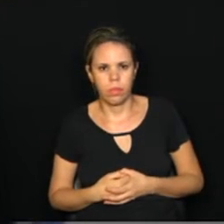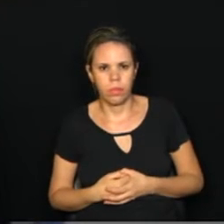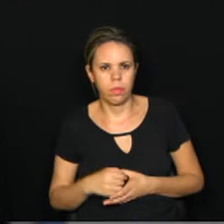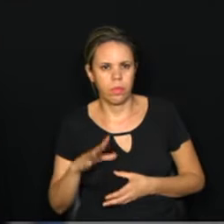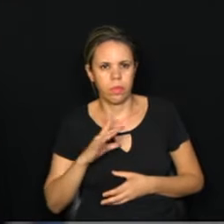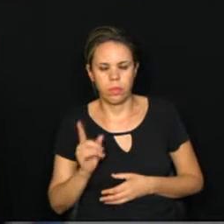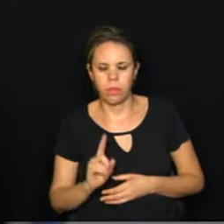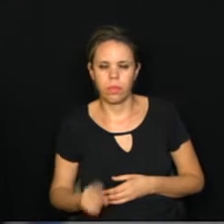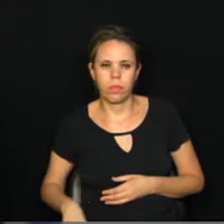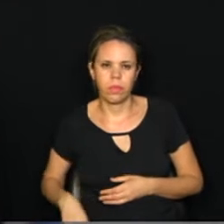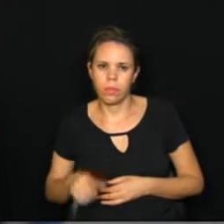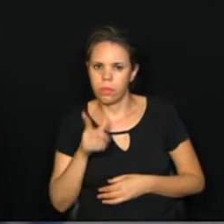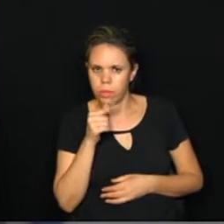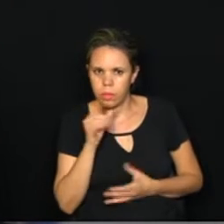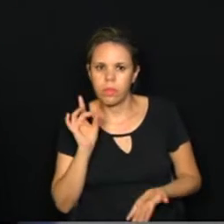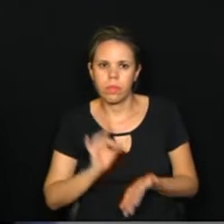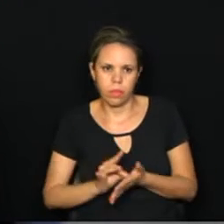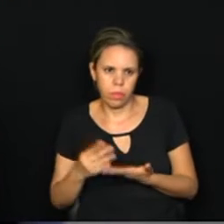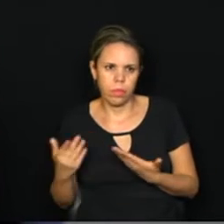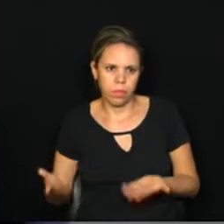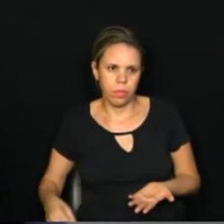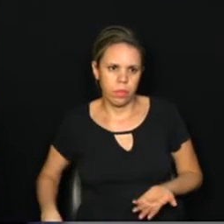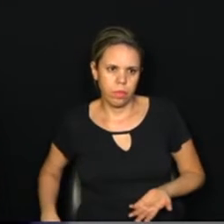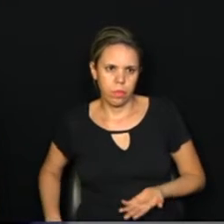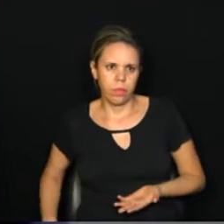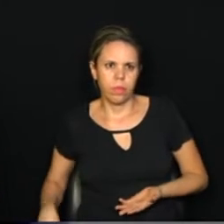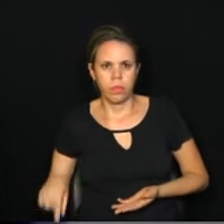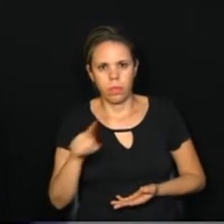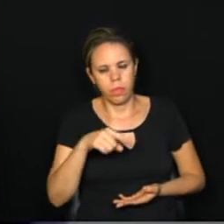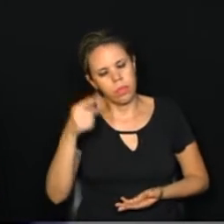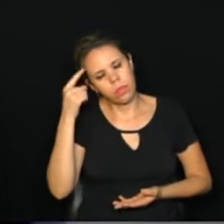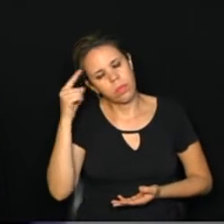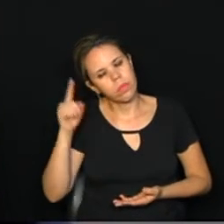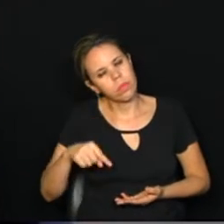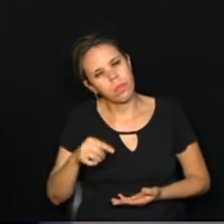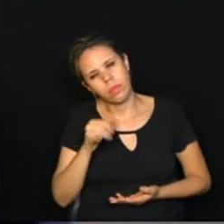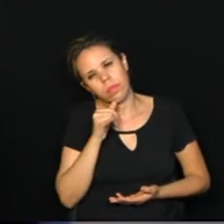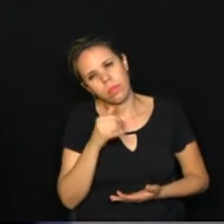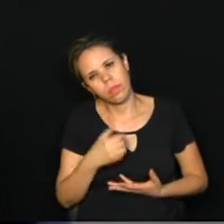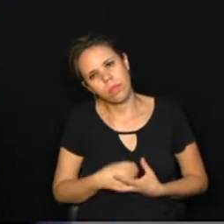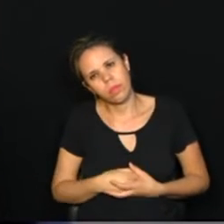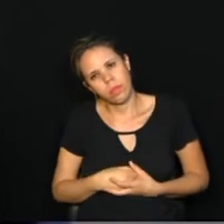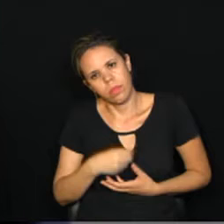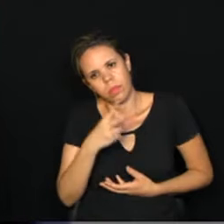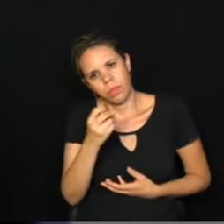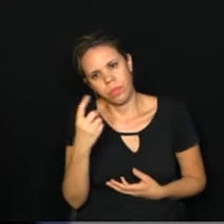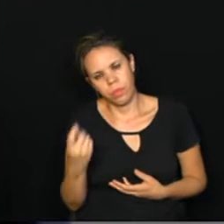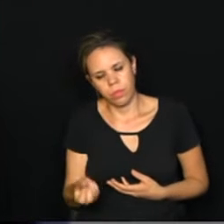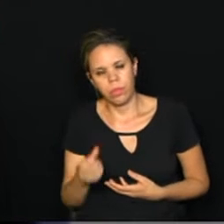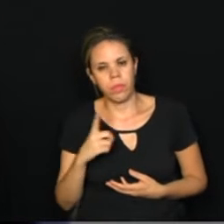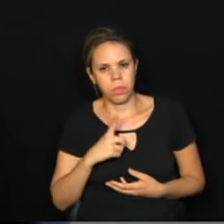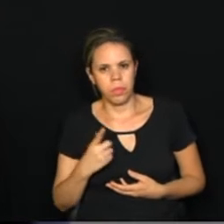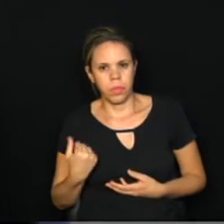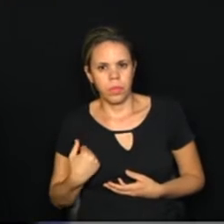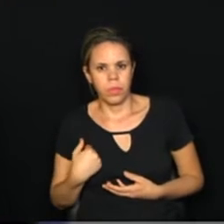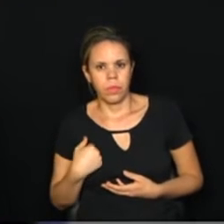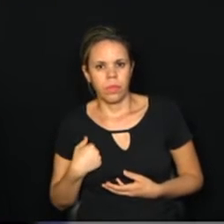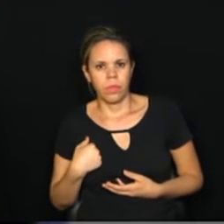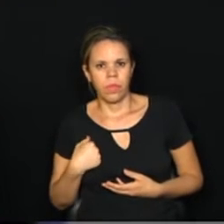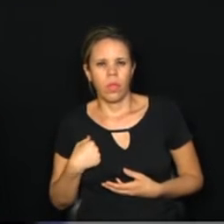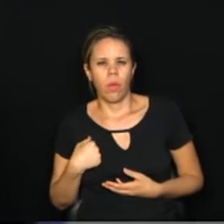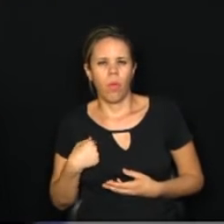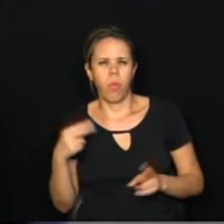cidade. A água é exatamente isso. Para vocês terem uma ideia, em 2016 nós tivemos aquele tornado